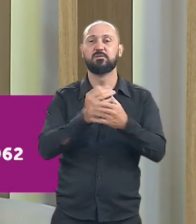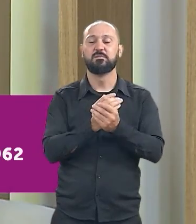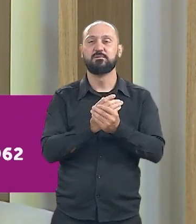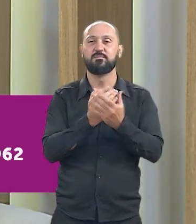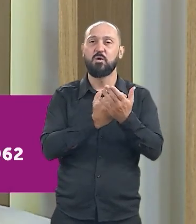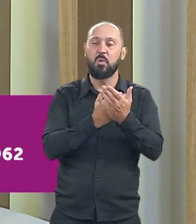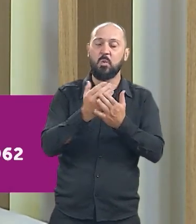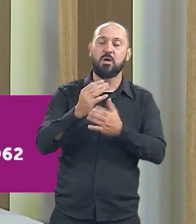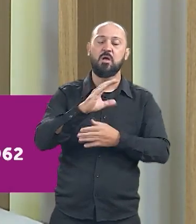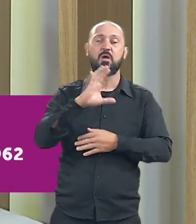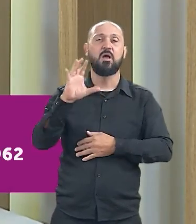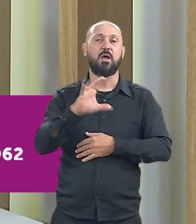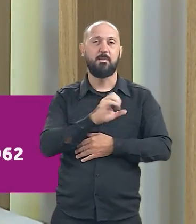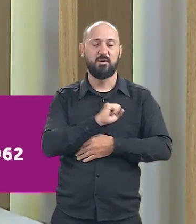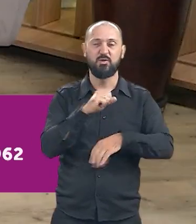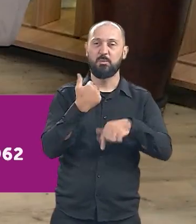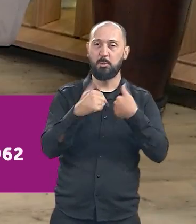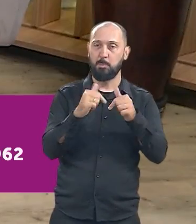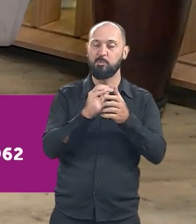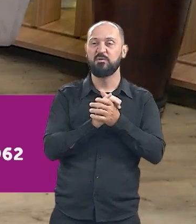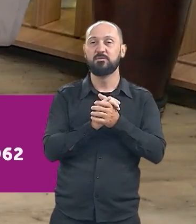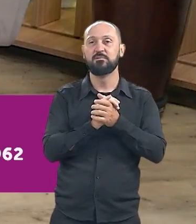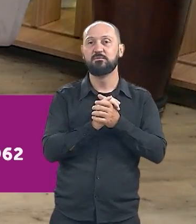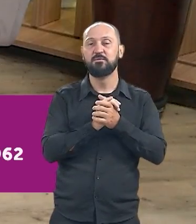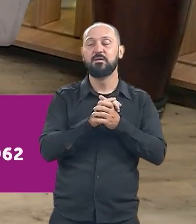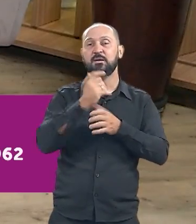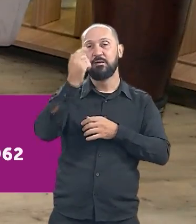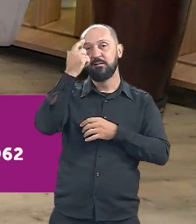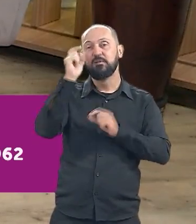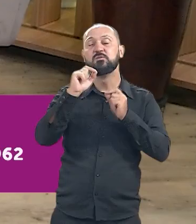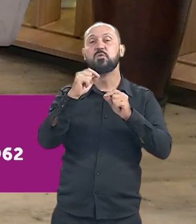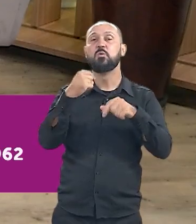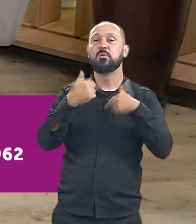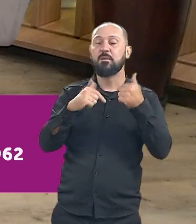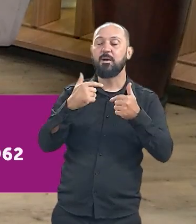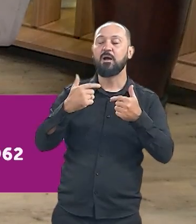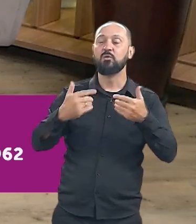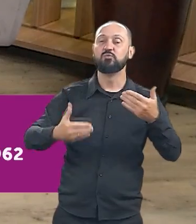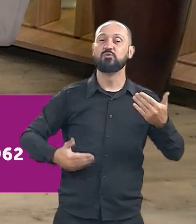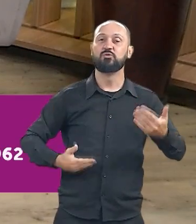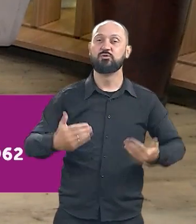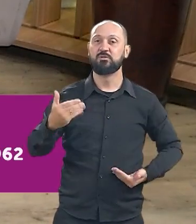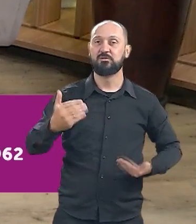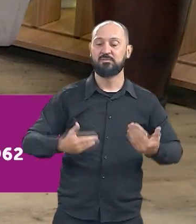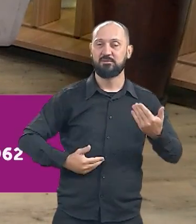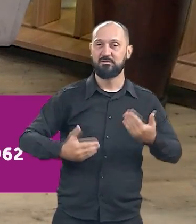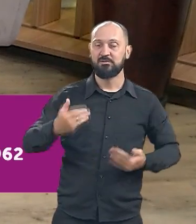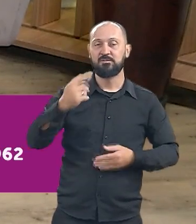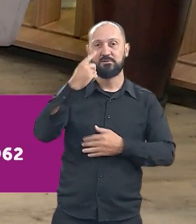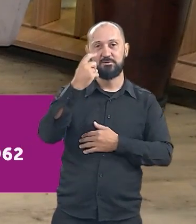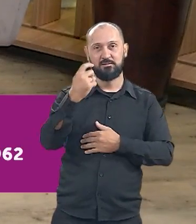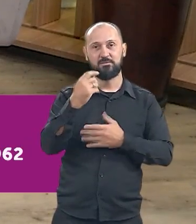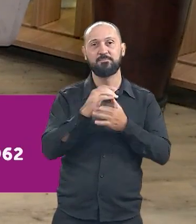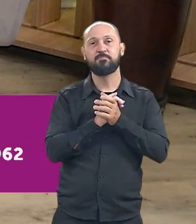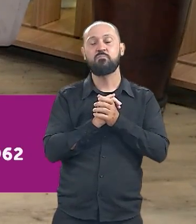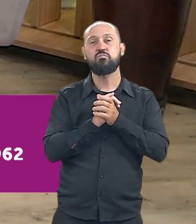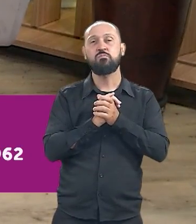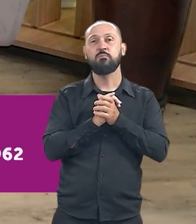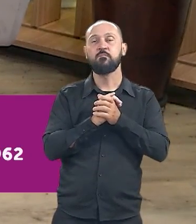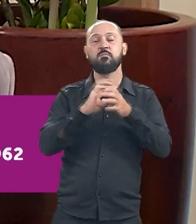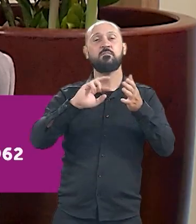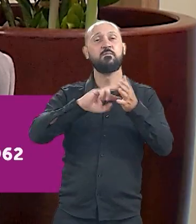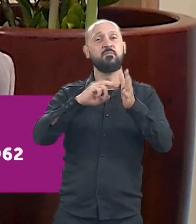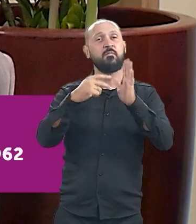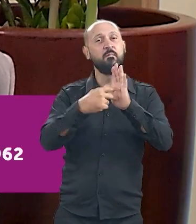se apaixonando pelo trabalho. Não, eu imagino que também o ato de servir seja muito interessante no sentido